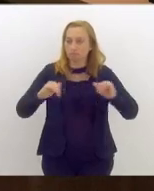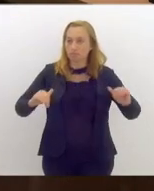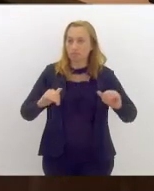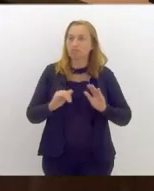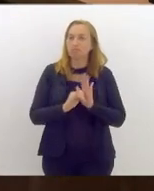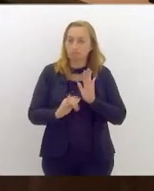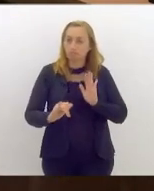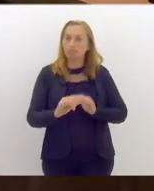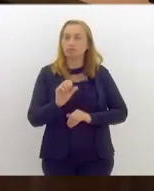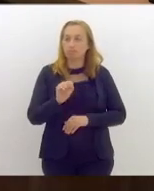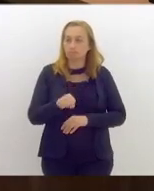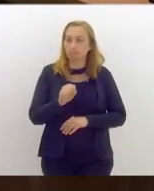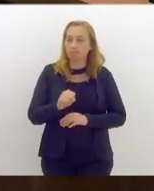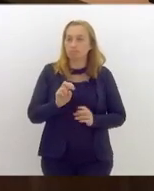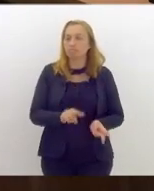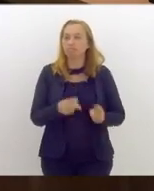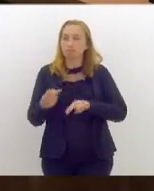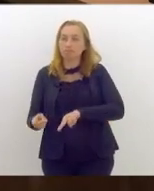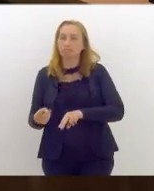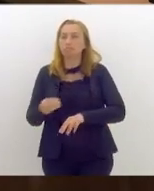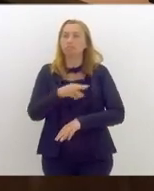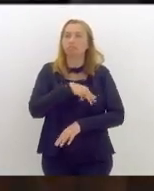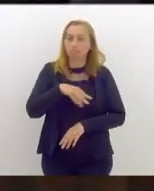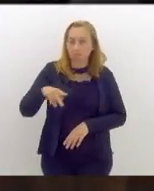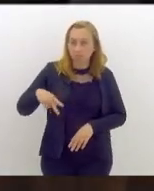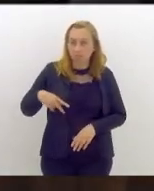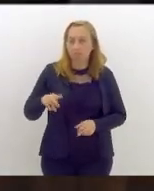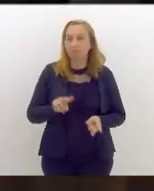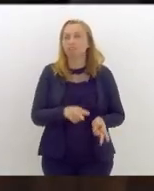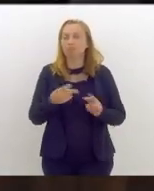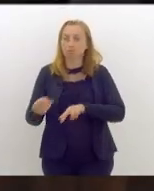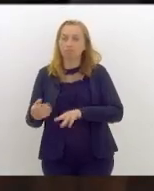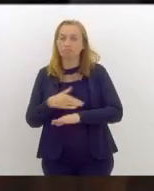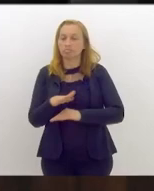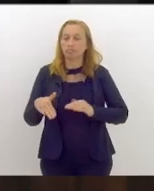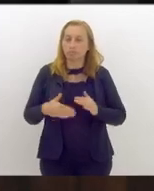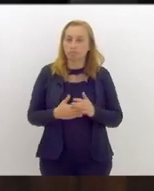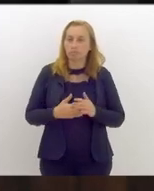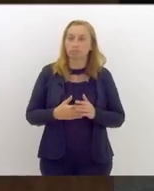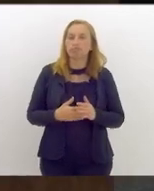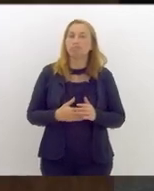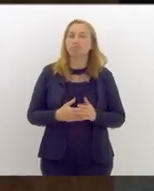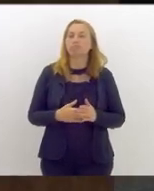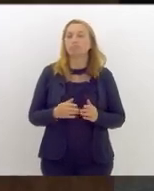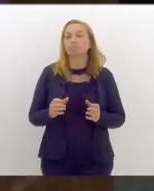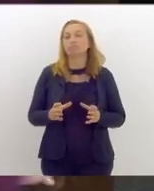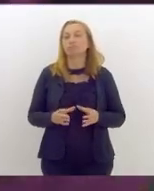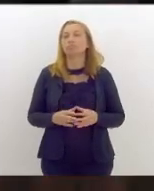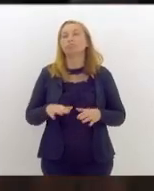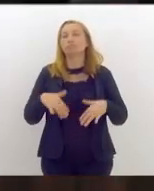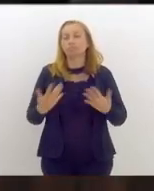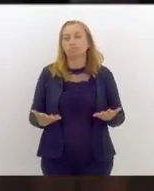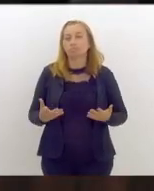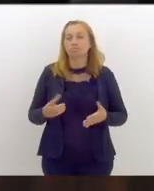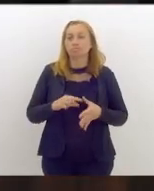publicado o ministério público para todos os órgãos deputados